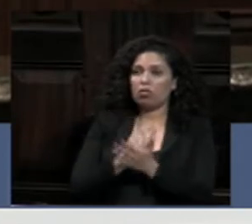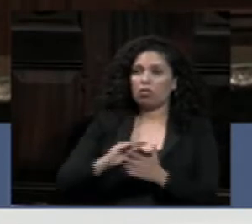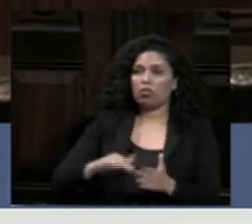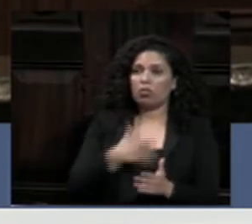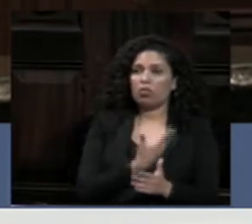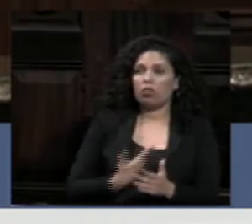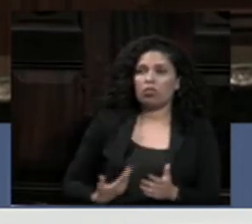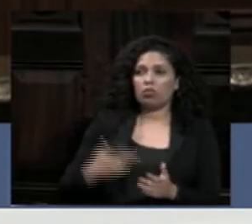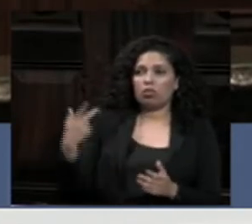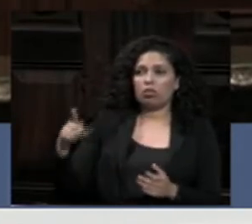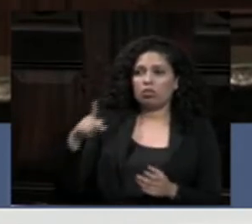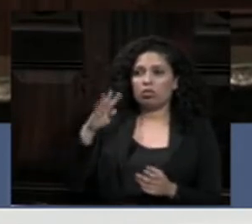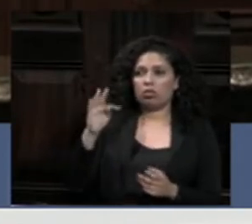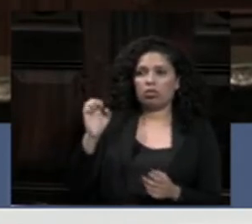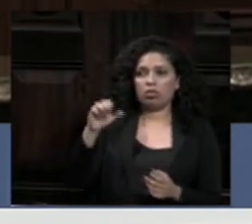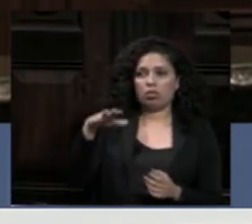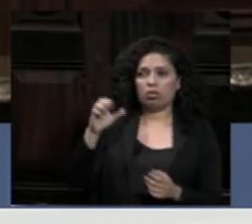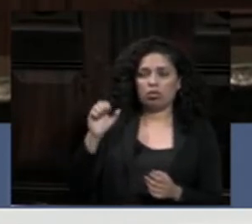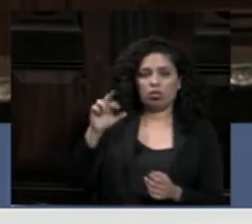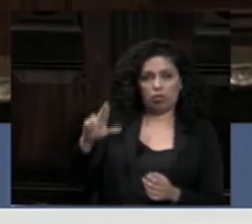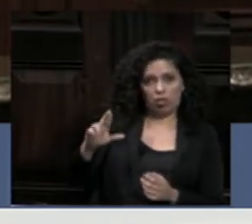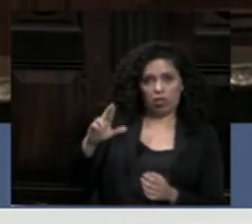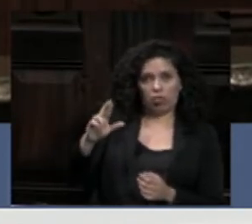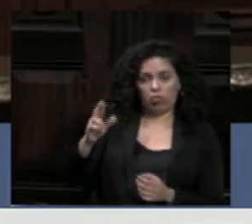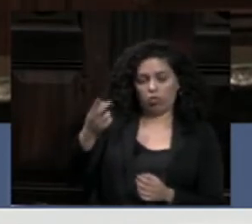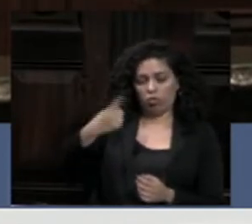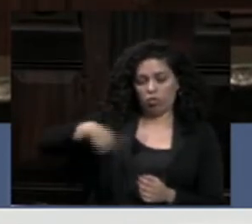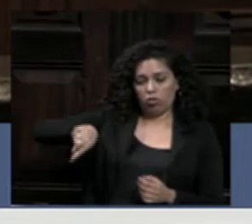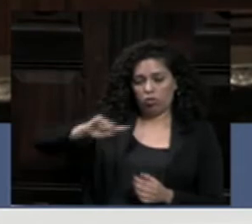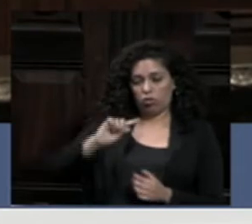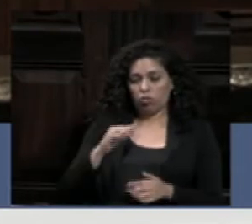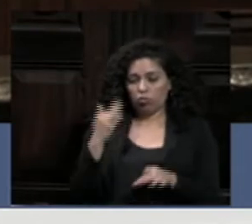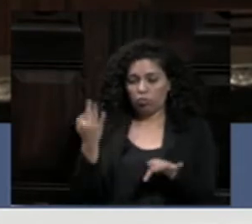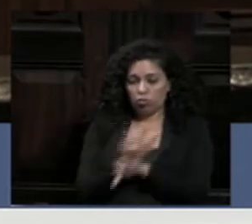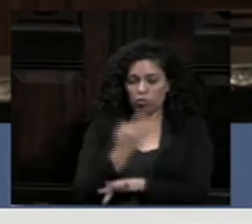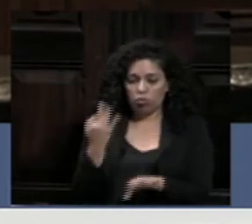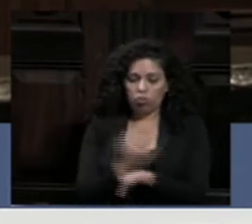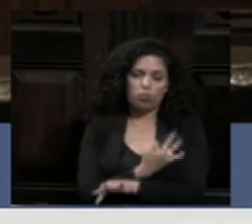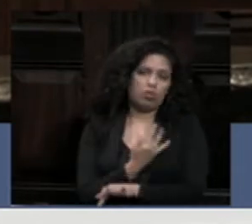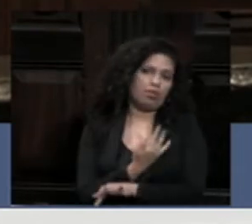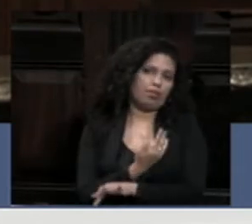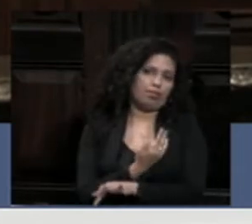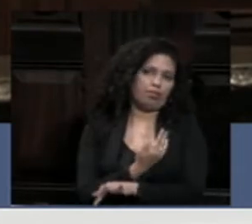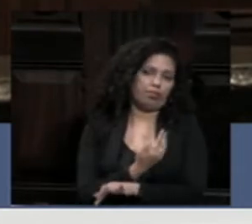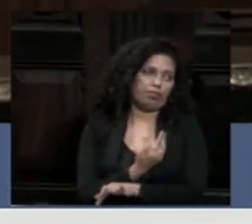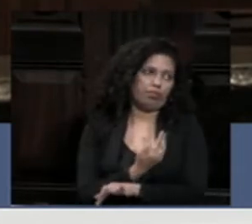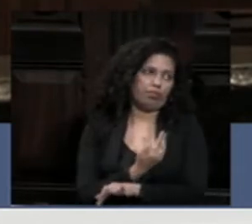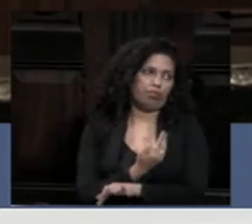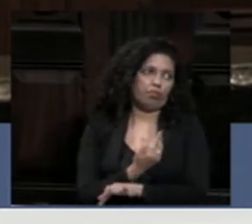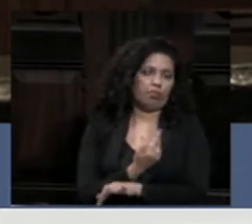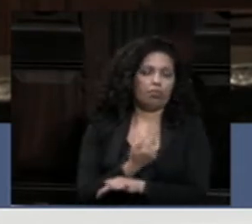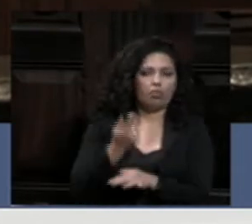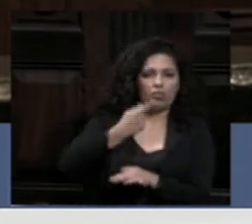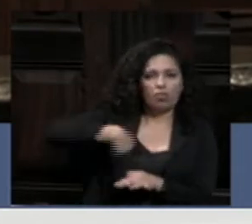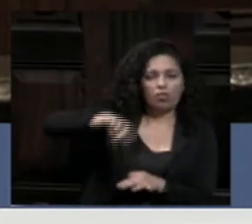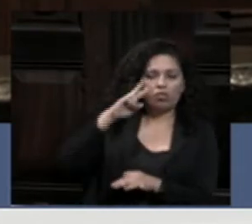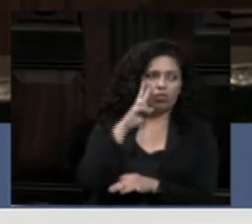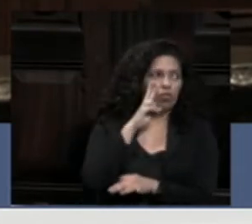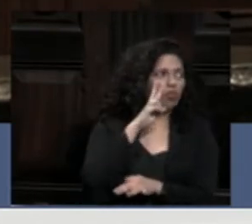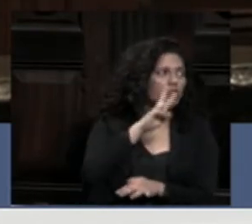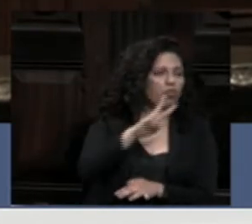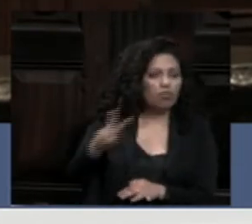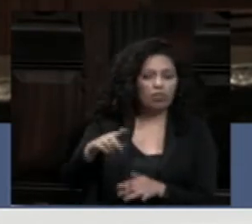infelizmente, nós estamos sujeitos, o povo brasileiro está sujeito a ver situações como essa